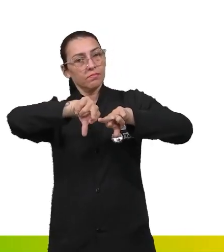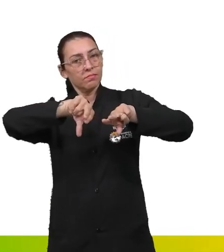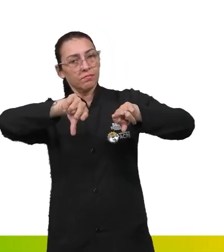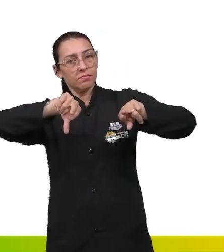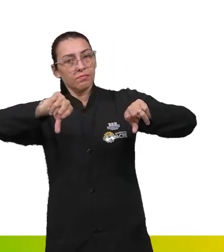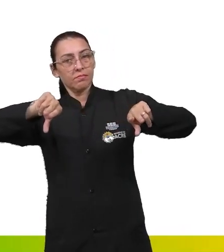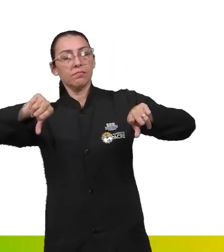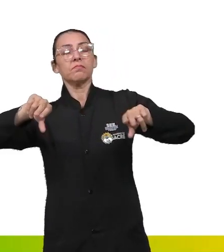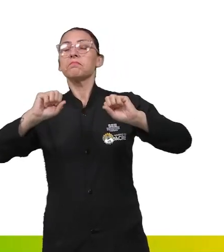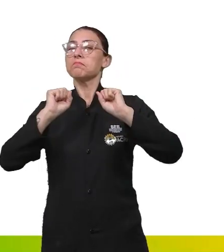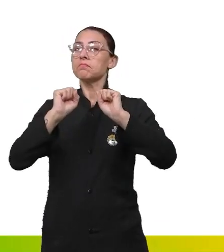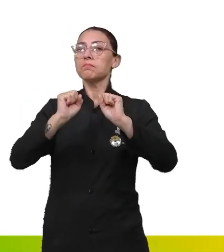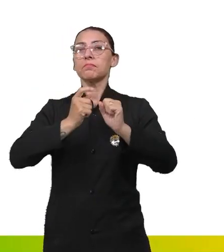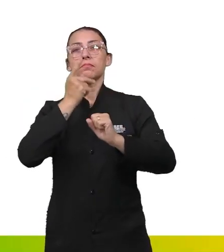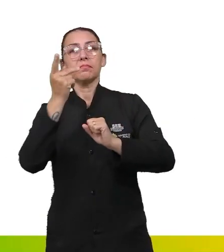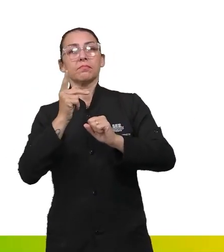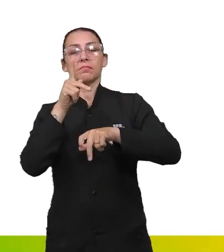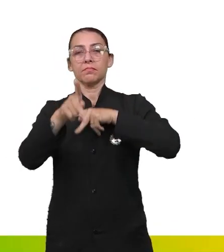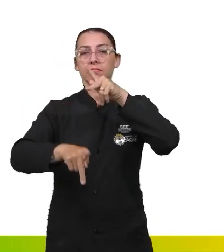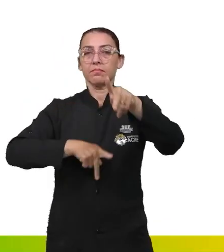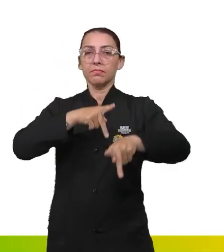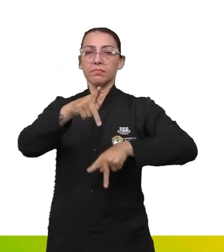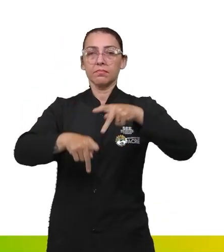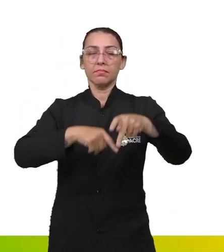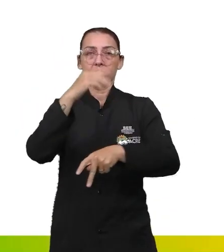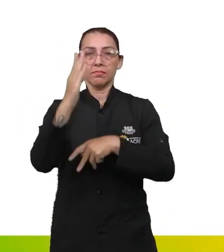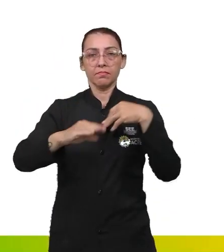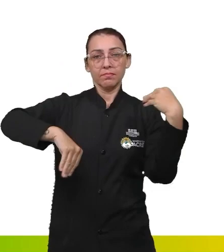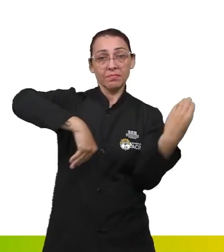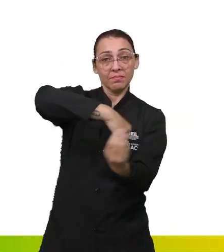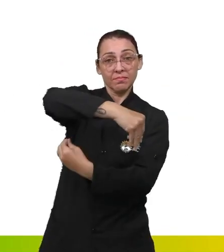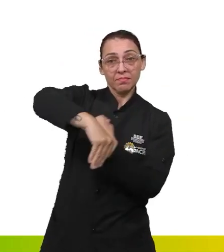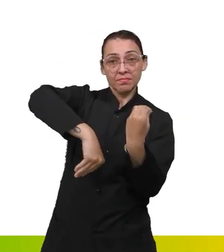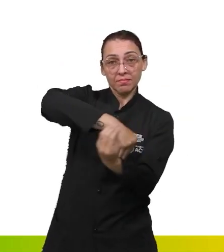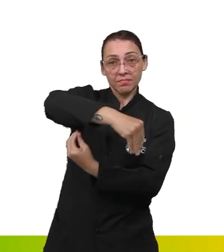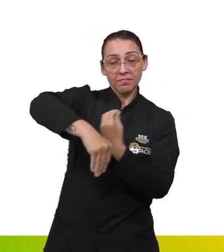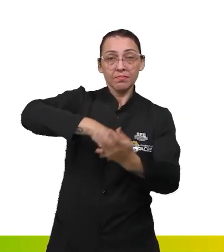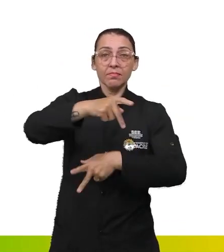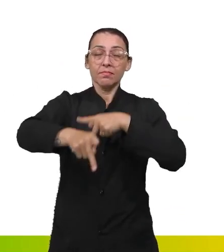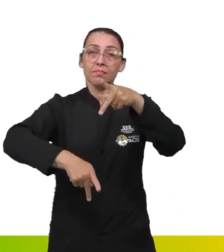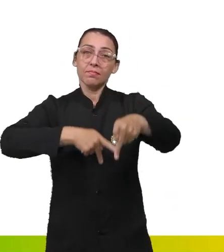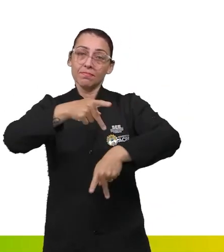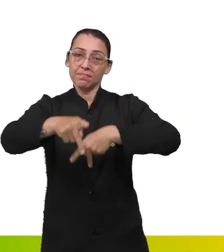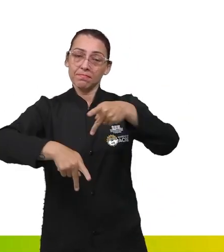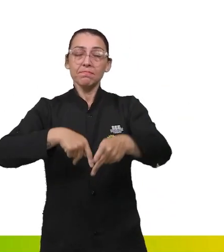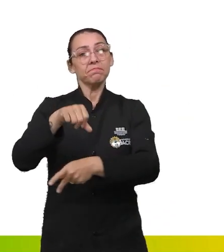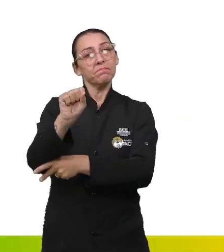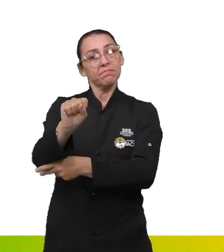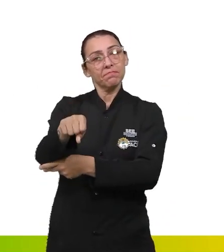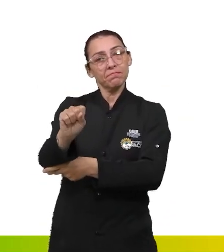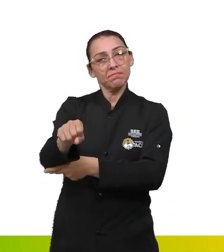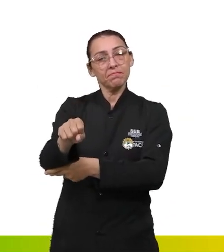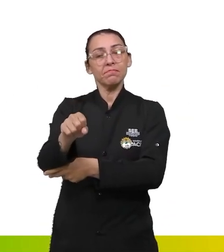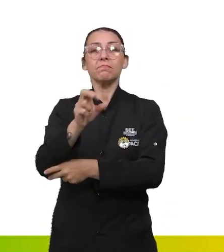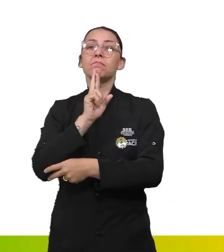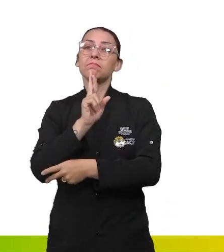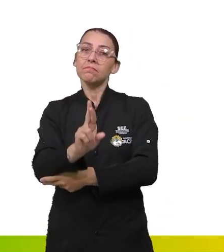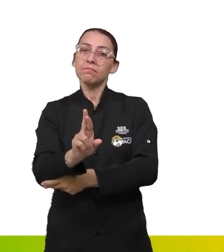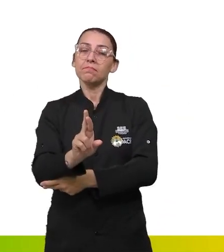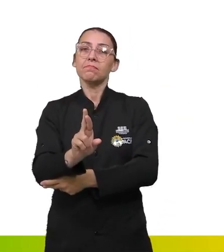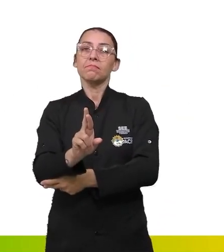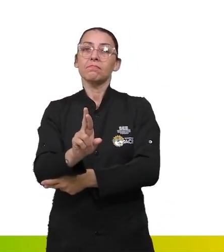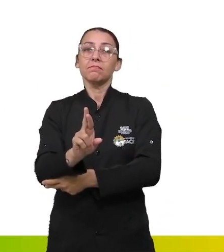diversificado. Podemos dizer que a população brasileira, ela é uma população homogênea? A resposta